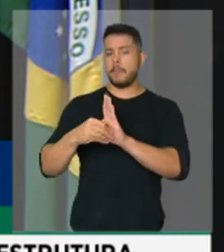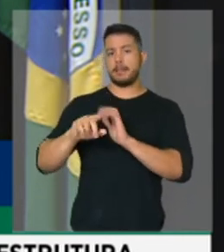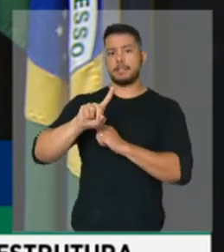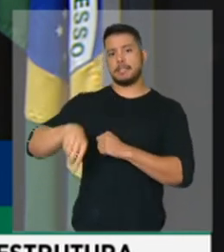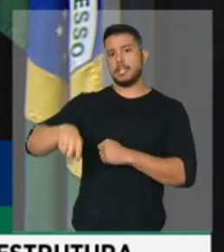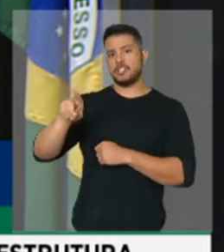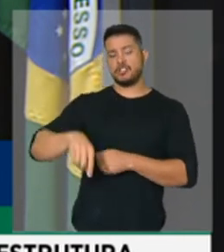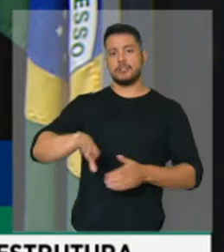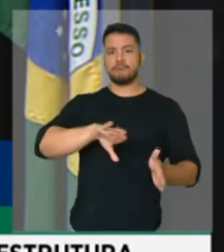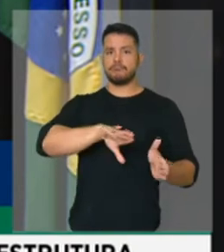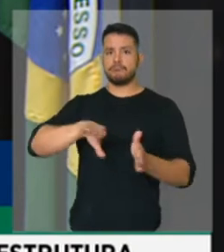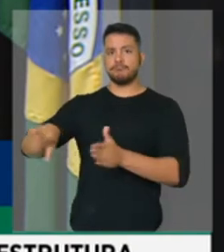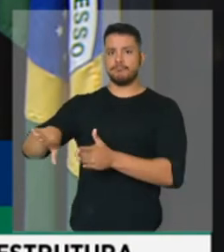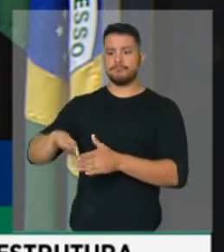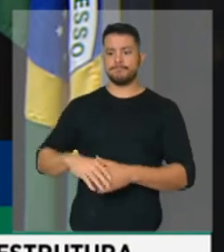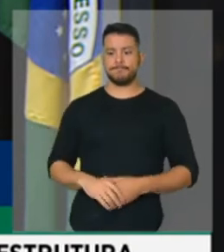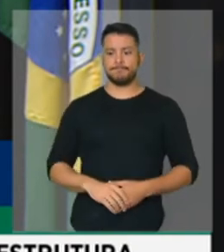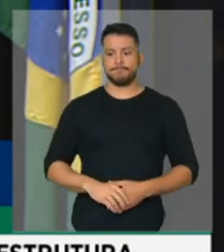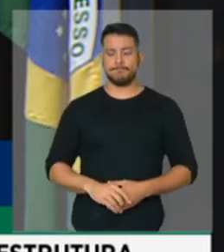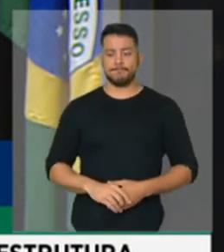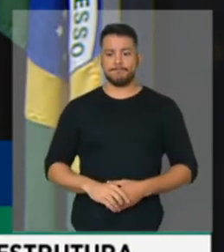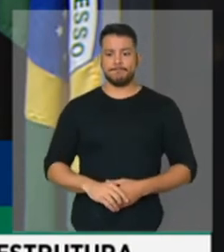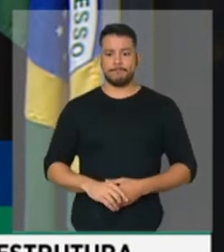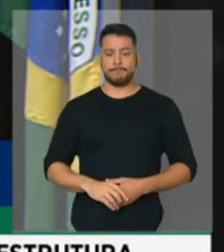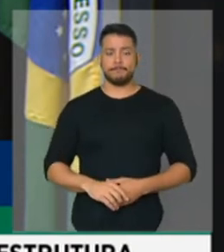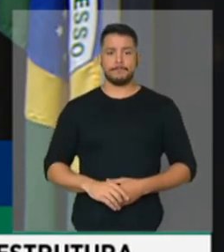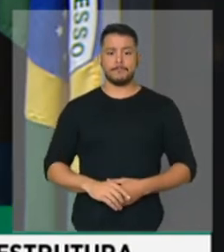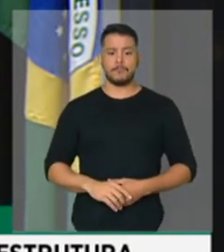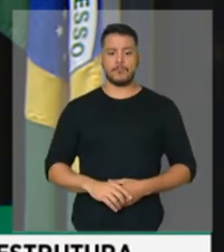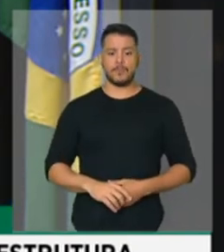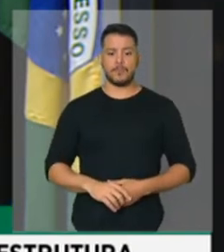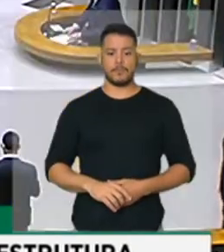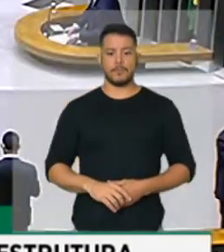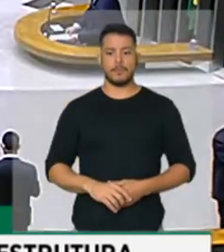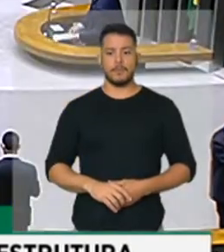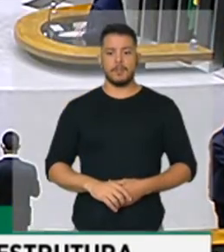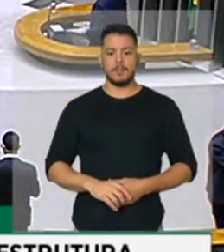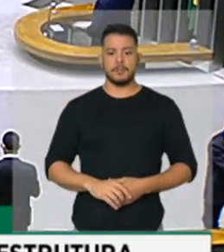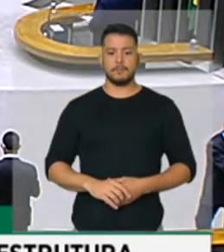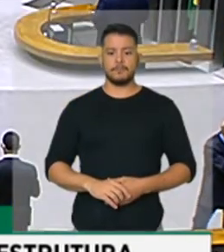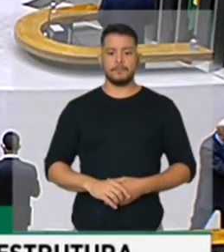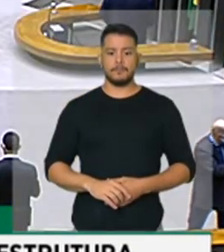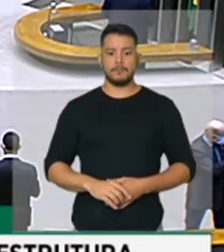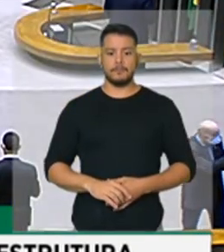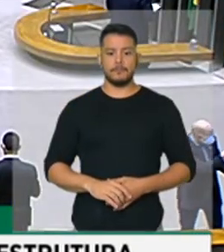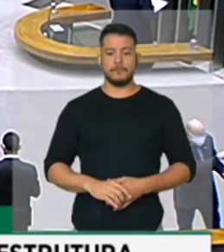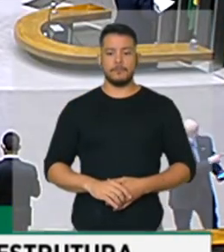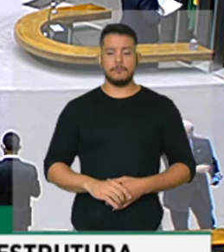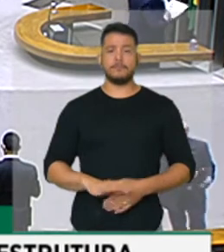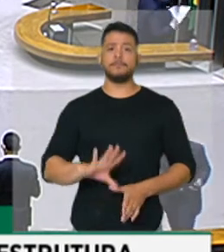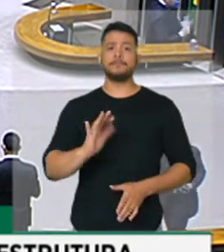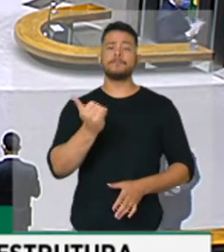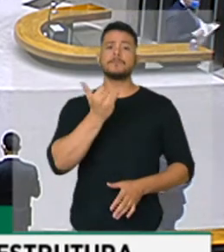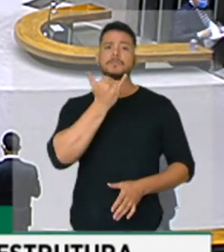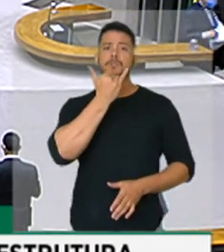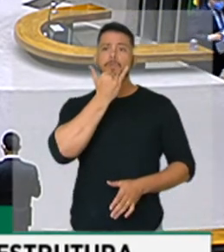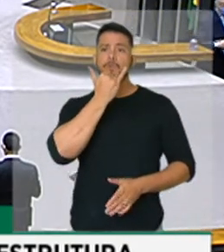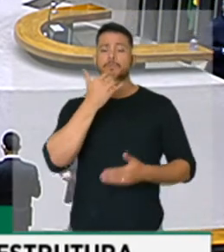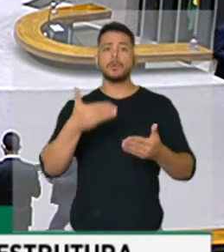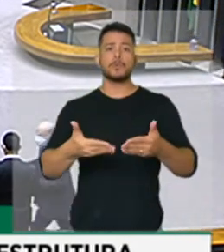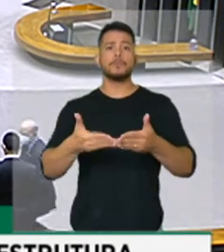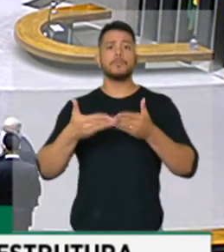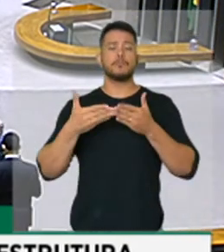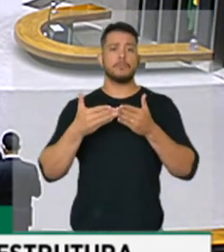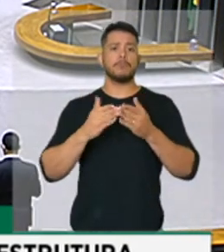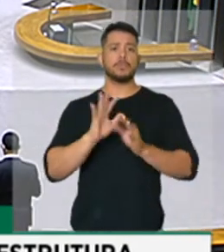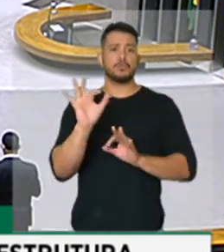apresentadas naquela comissão. Senhor presidente, muito obrigado. Presidente, eu gostaria de fazer uma questão de ordem. Ok, deputada Érica